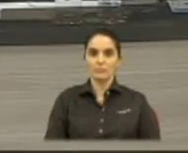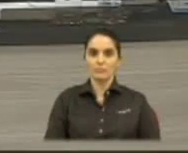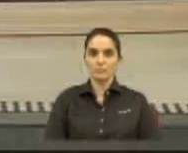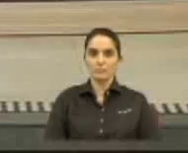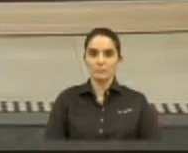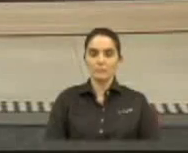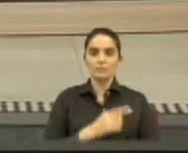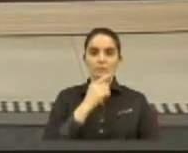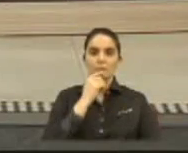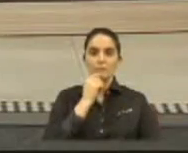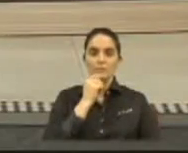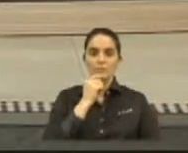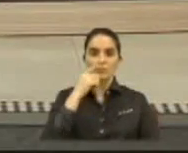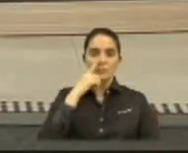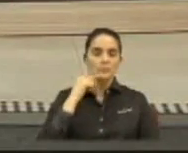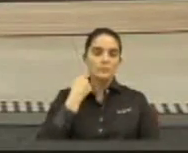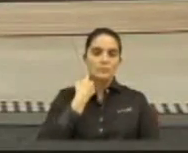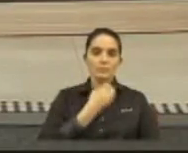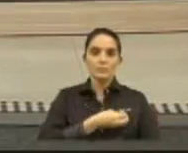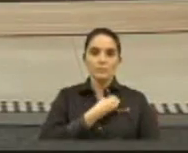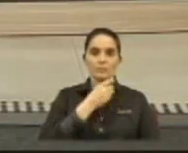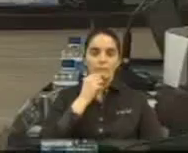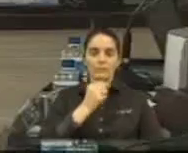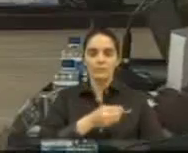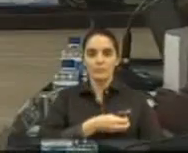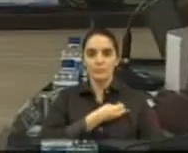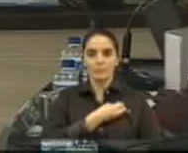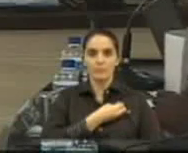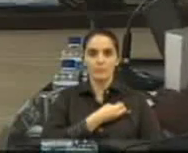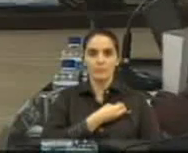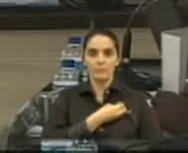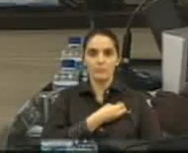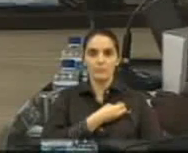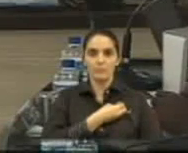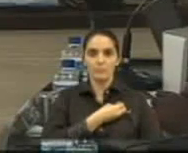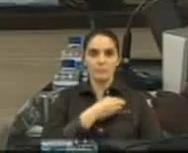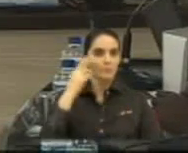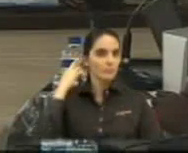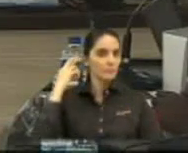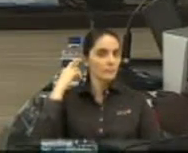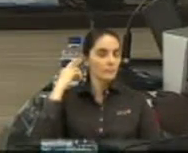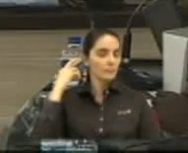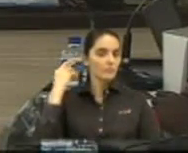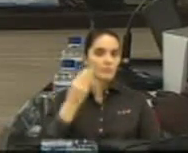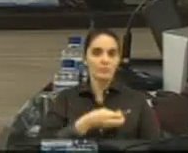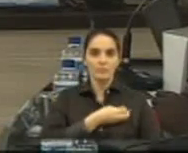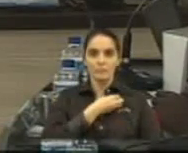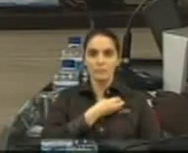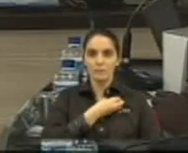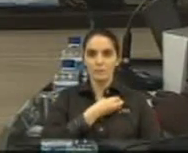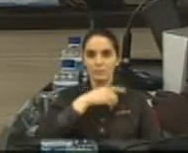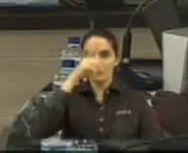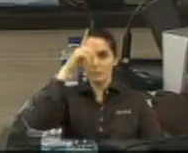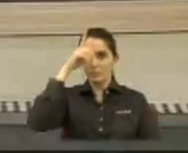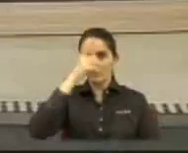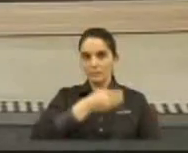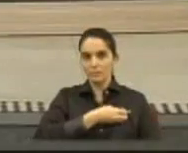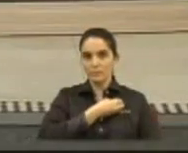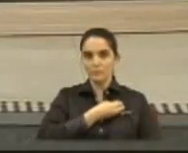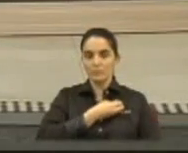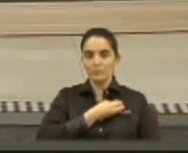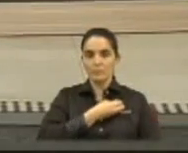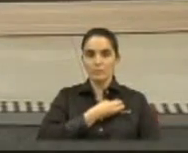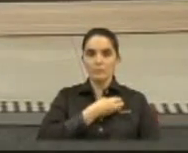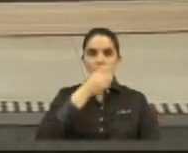Newton César dos Santos. Presente. Dr. Raul. Presente. Onei Costa Martins Silva. Presente. Sidney Pascotto,